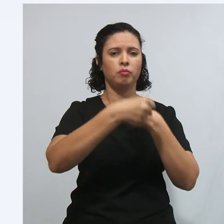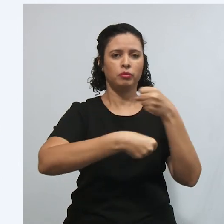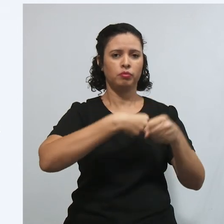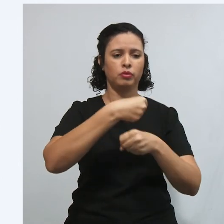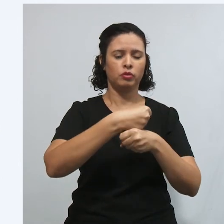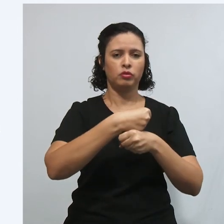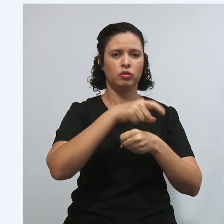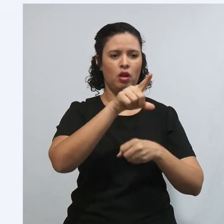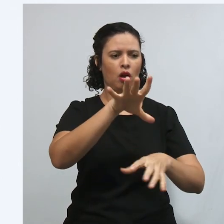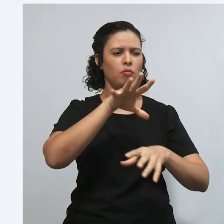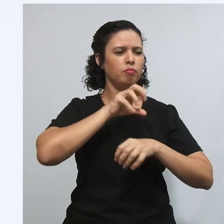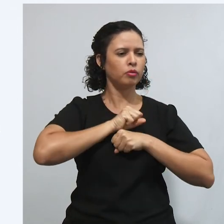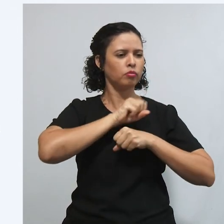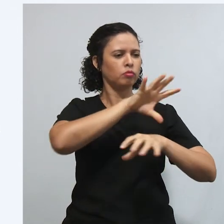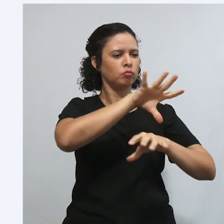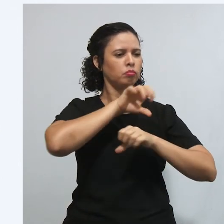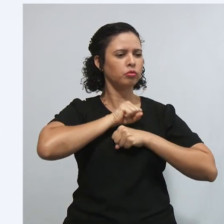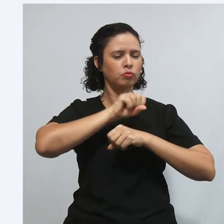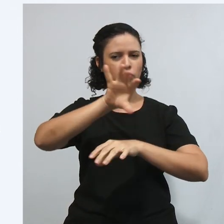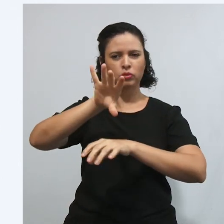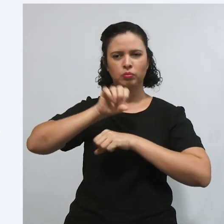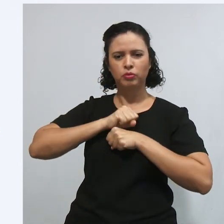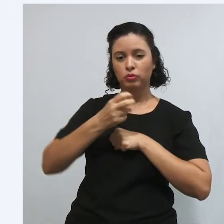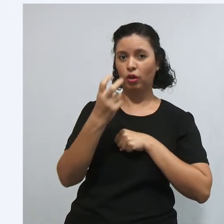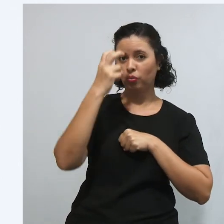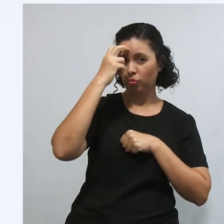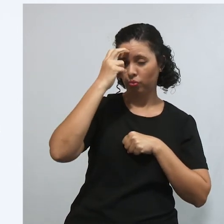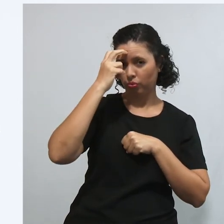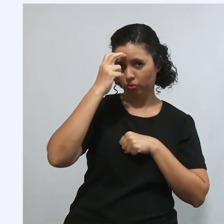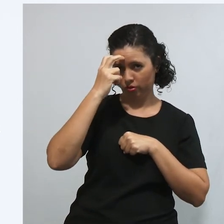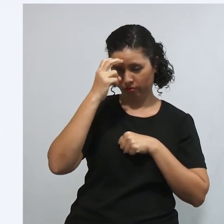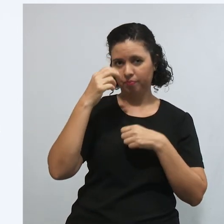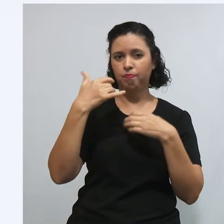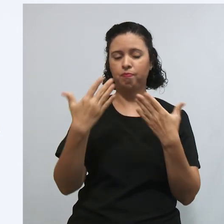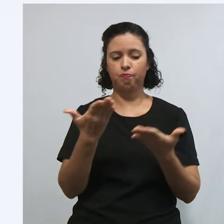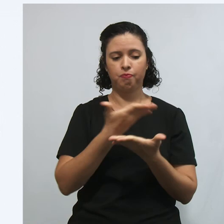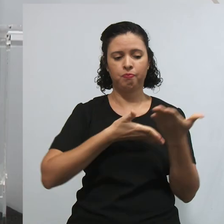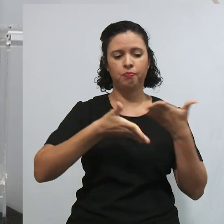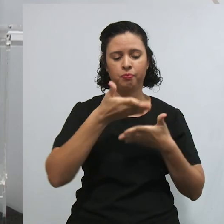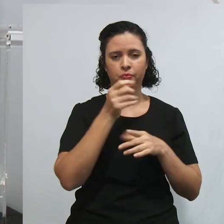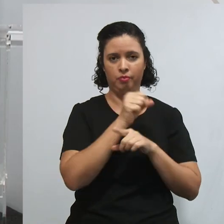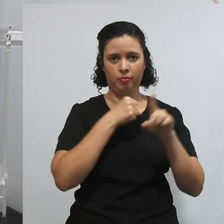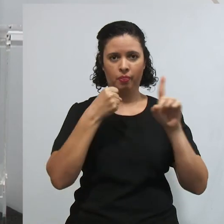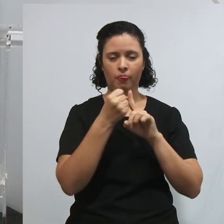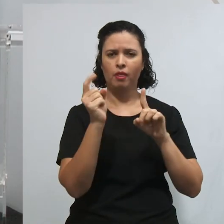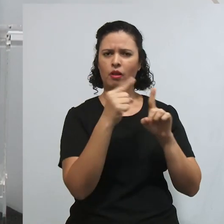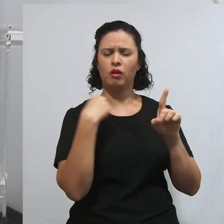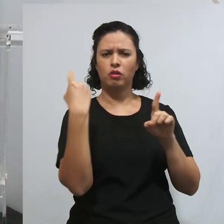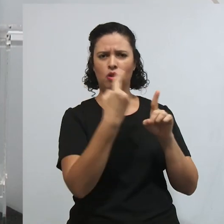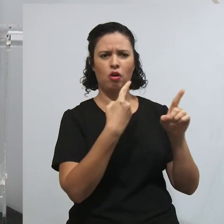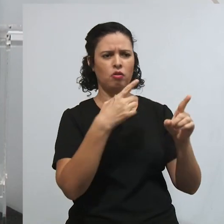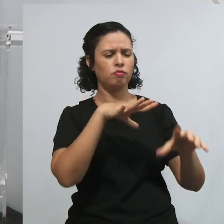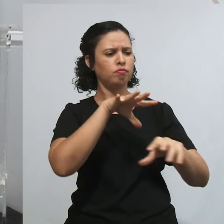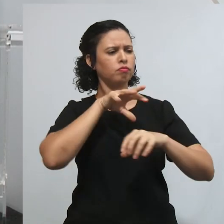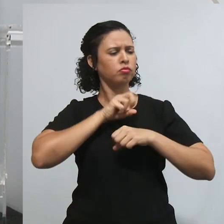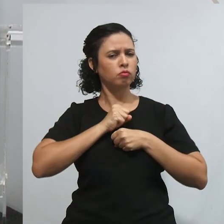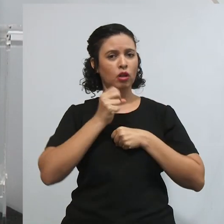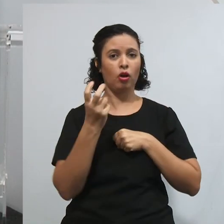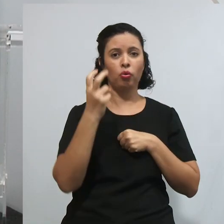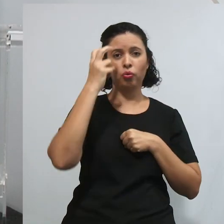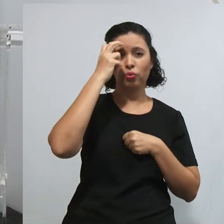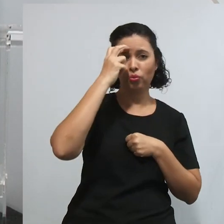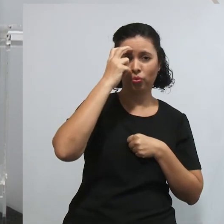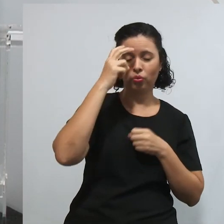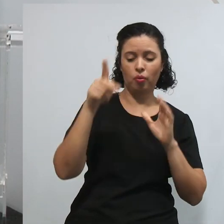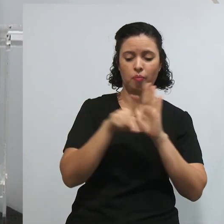de apropriação da cultura. Então, essa teoria defende que nessas relações sociais nós vamos nos apropriando da